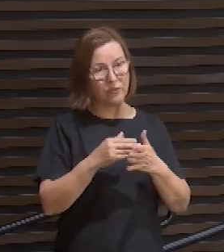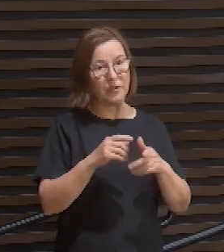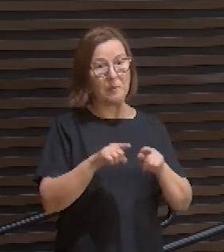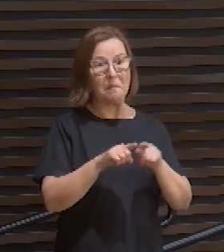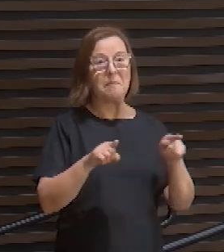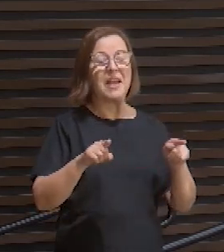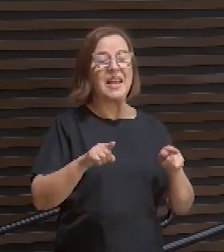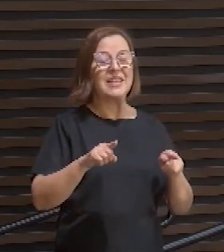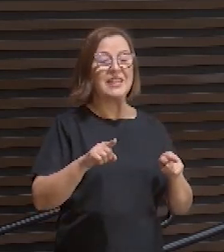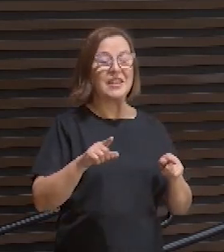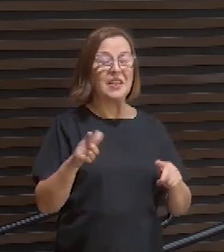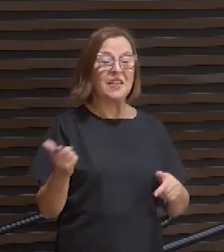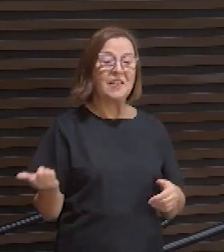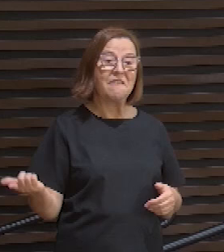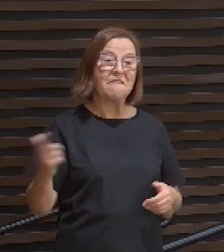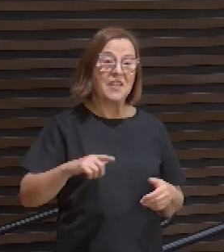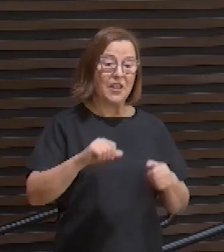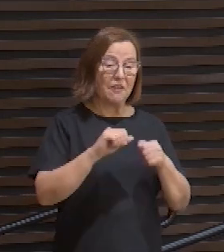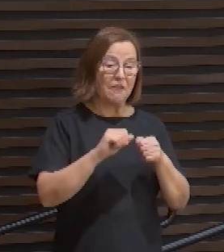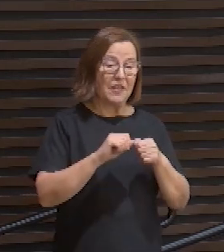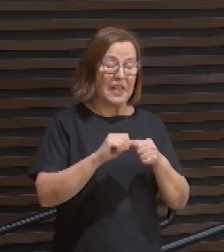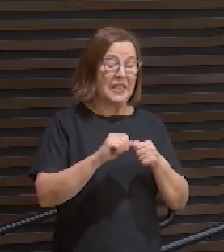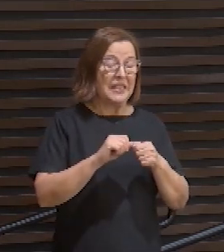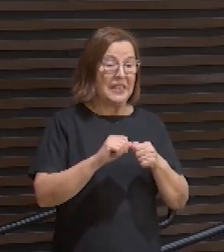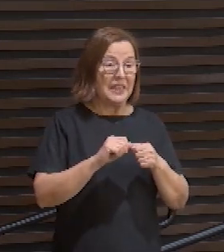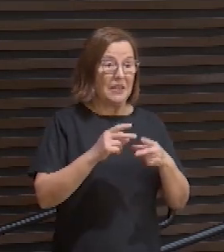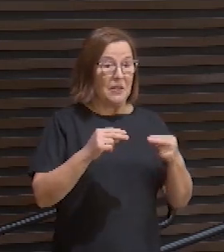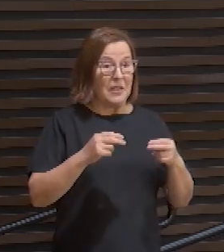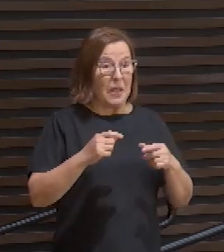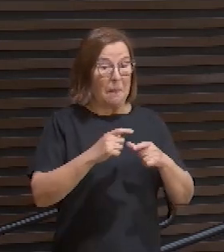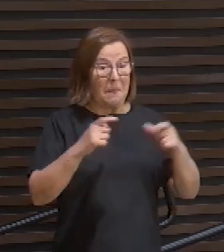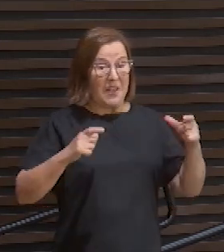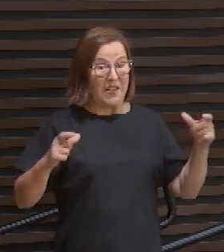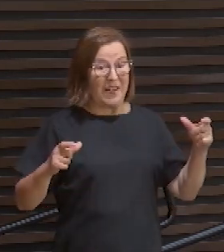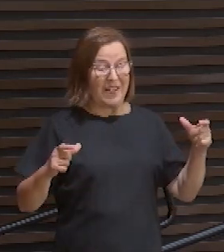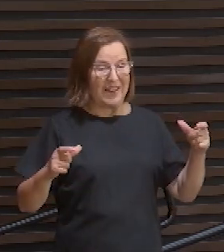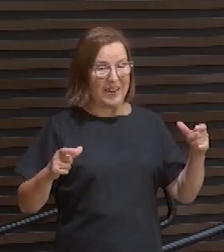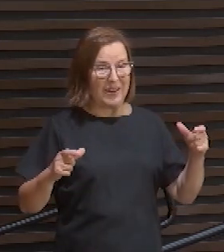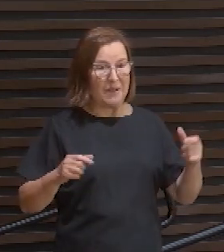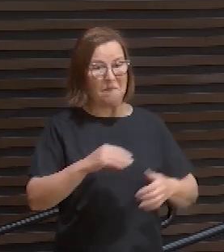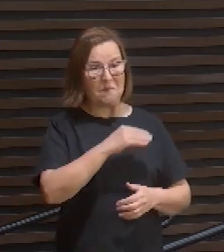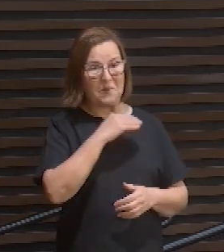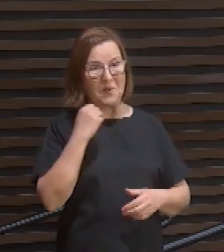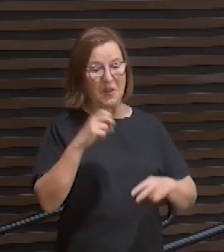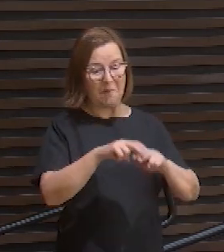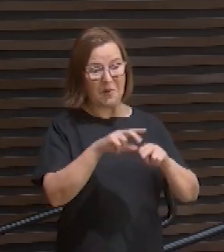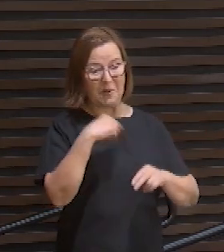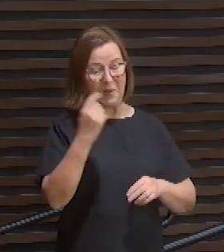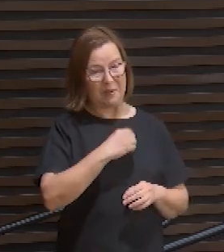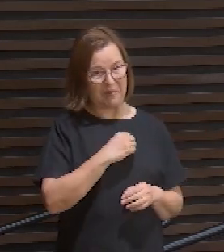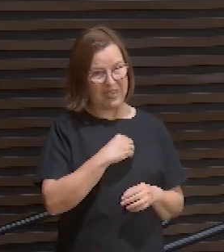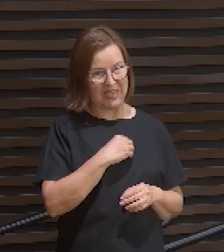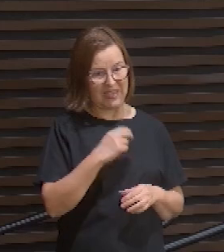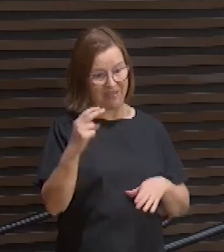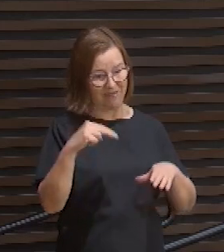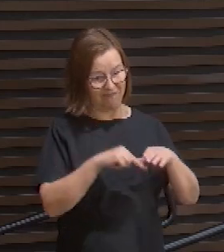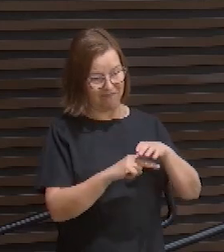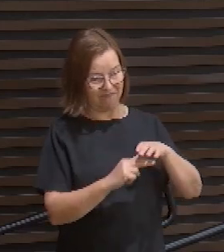Ele veio morrer pelos nossos pecados, ser sepultado e ressuscitar ao terceiro dia.